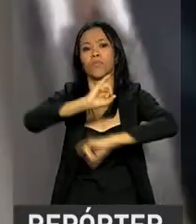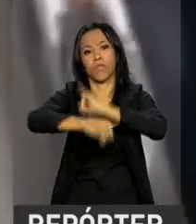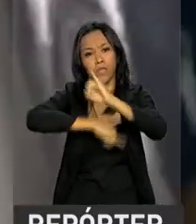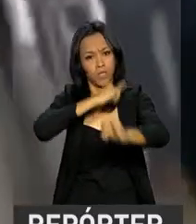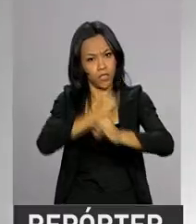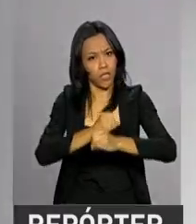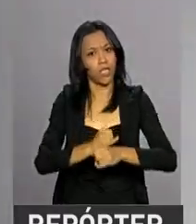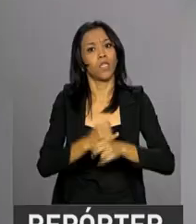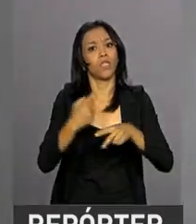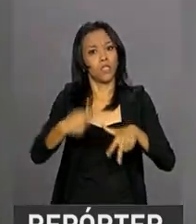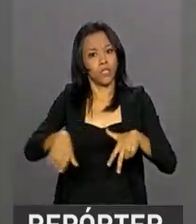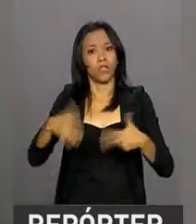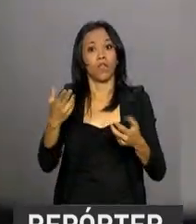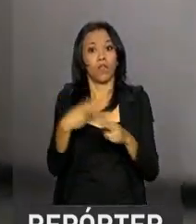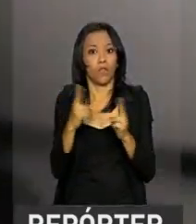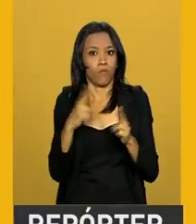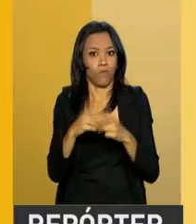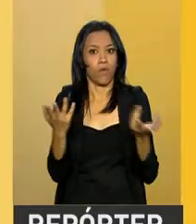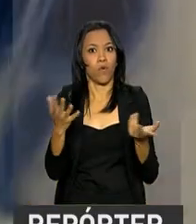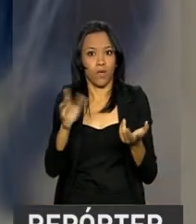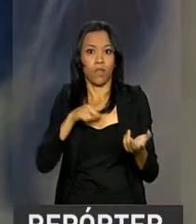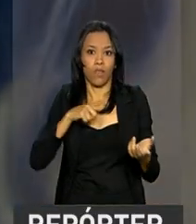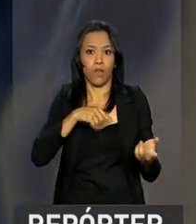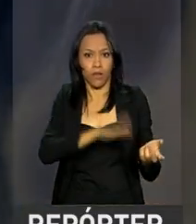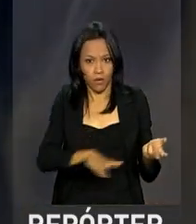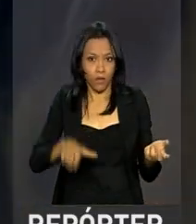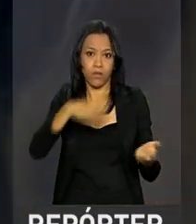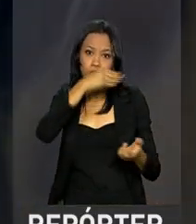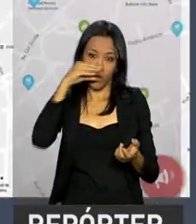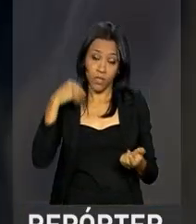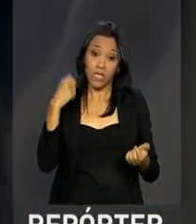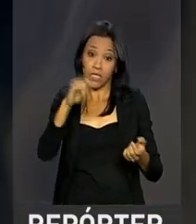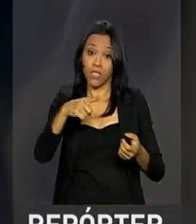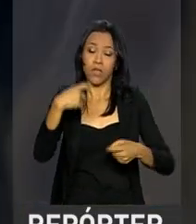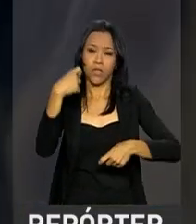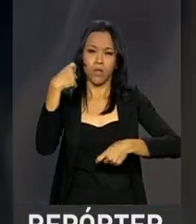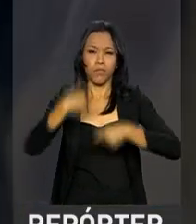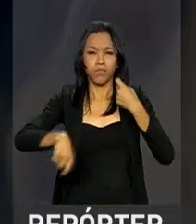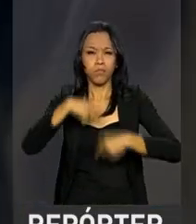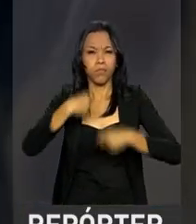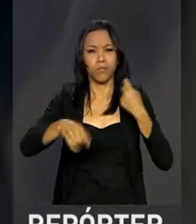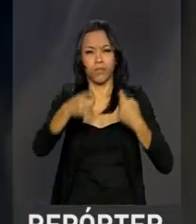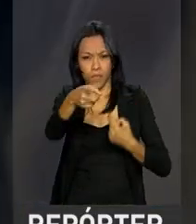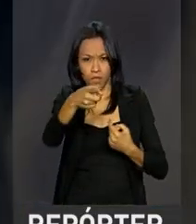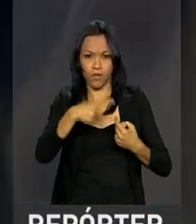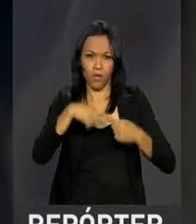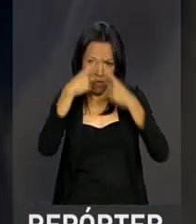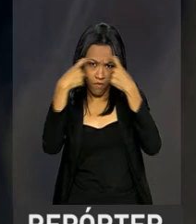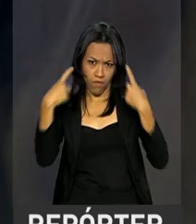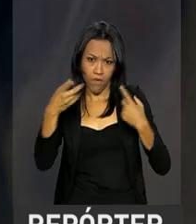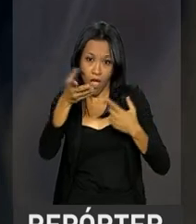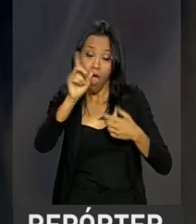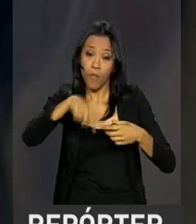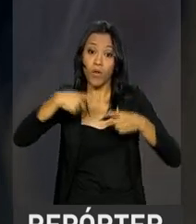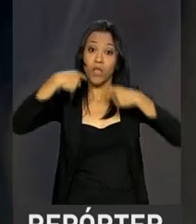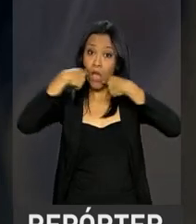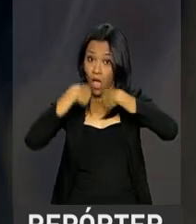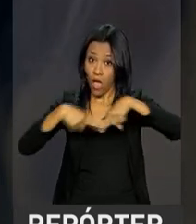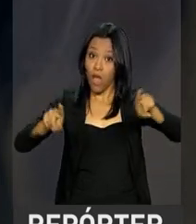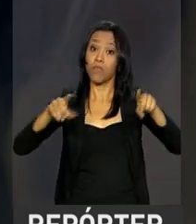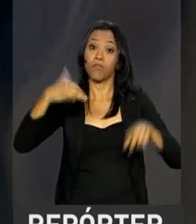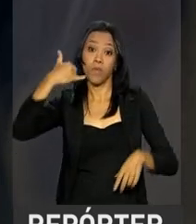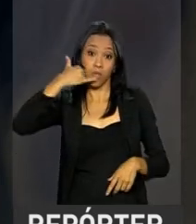pornográficos envolvendo menores casos de exploração sexual de crianças e adolescentes podem ser denunciados pelo